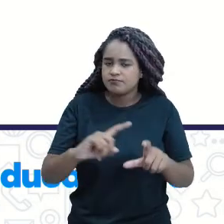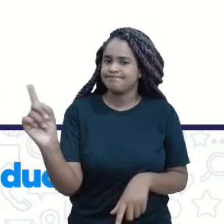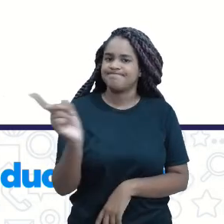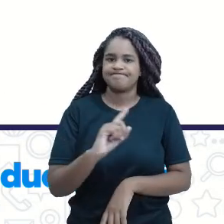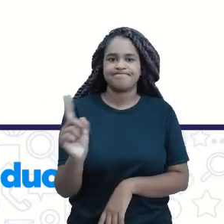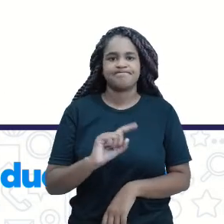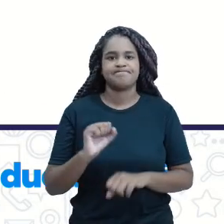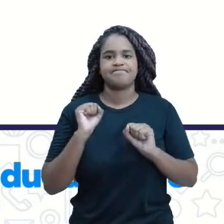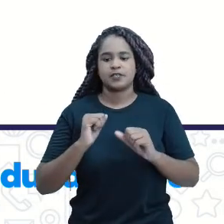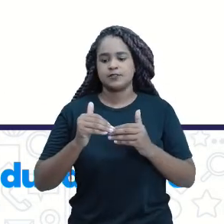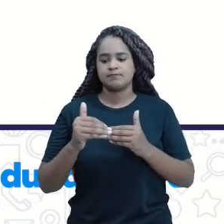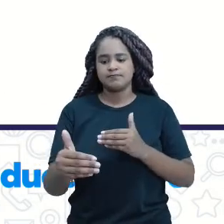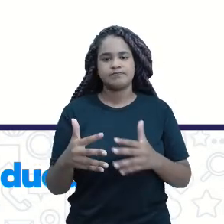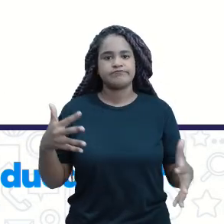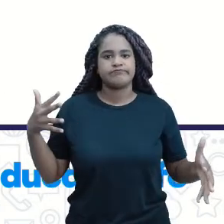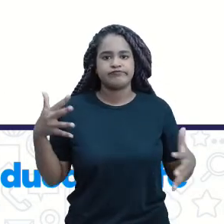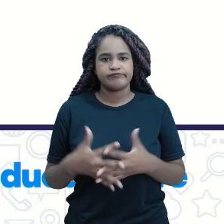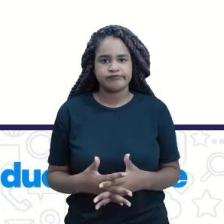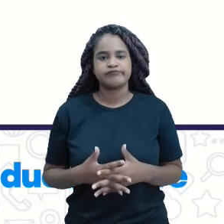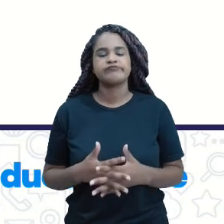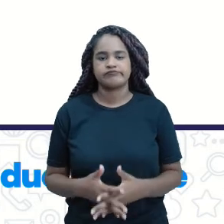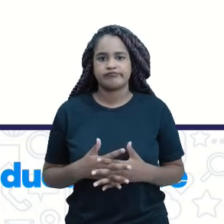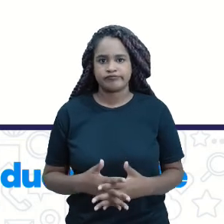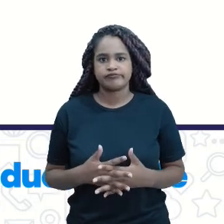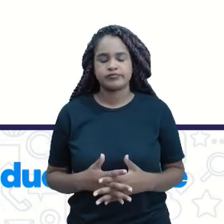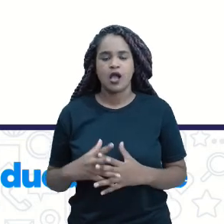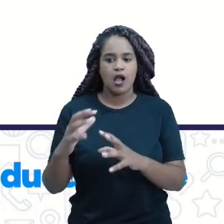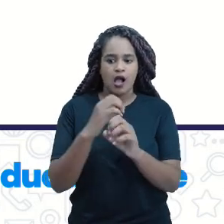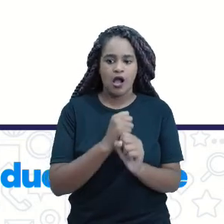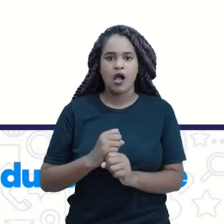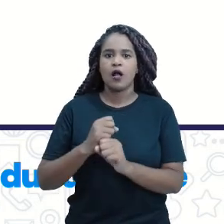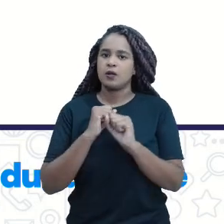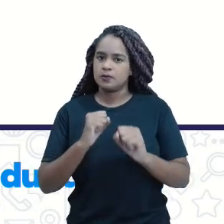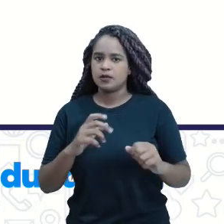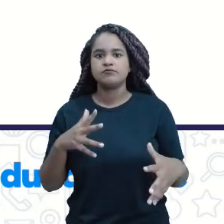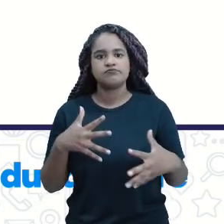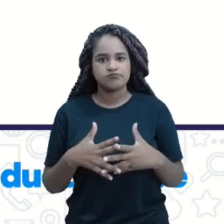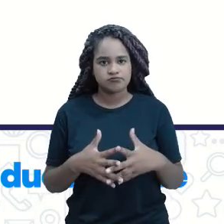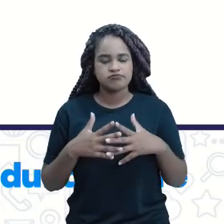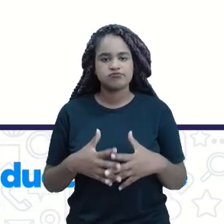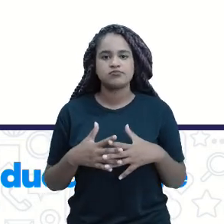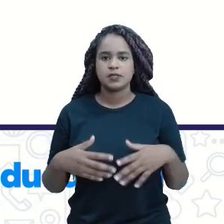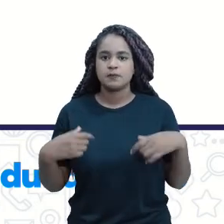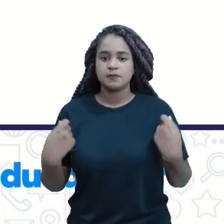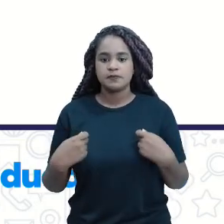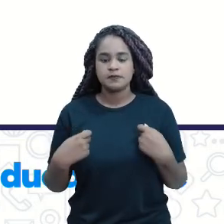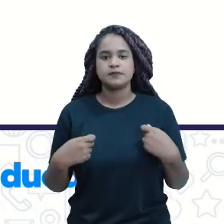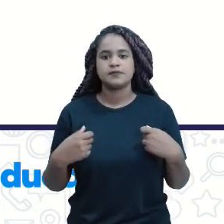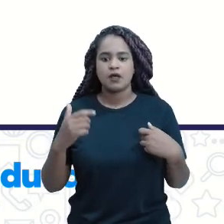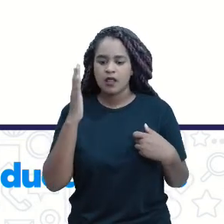aí pode te atrapalhar em relação a um cálculo futuro, em relação a um